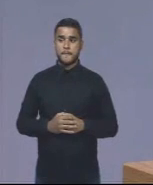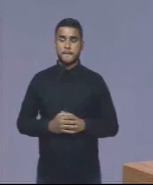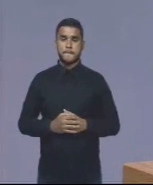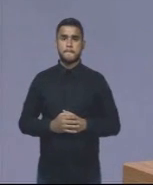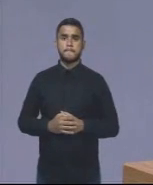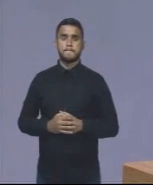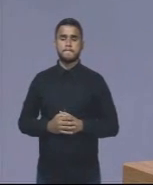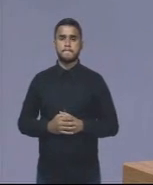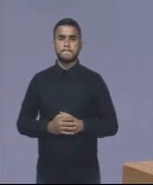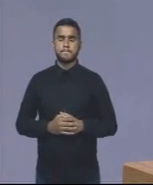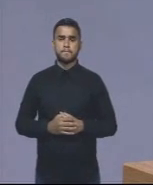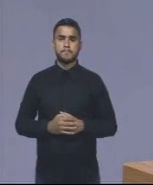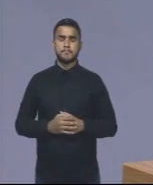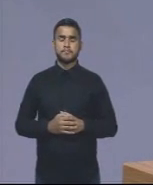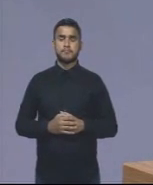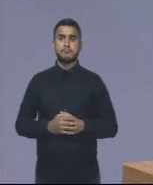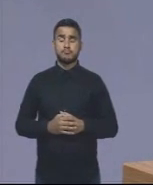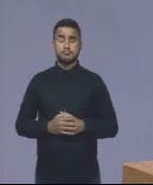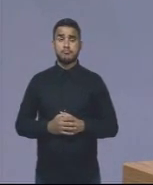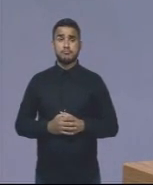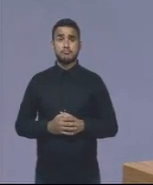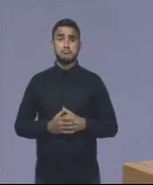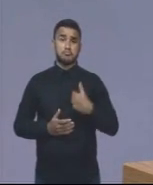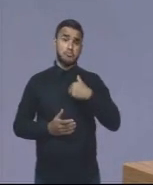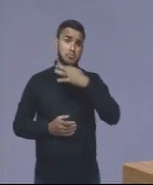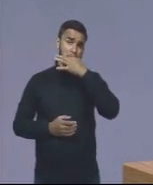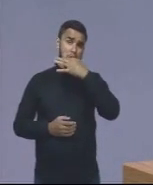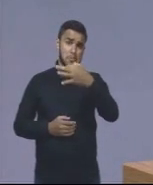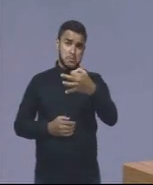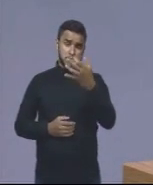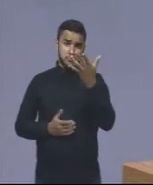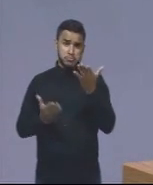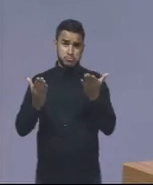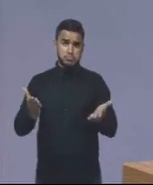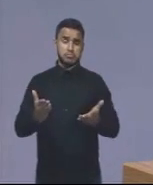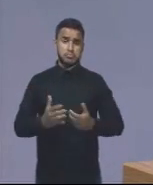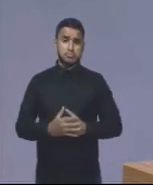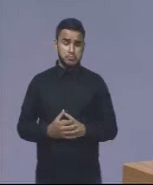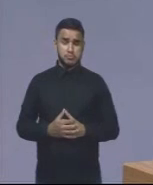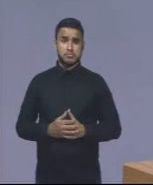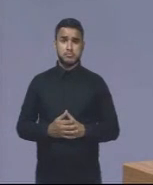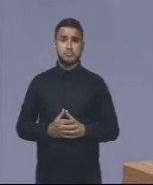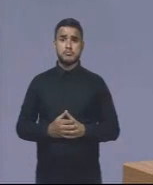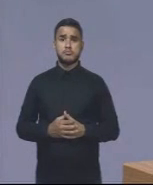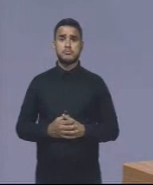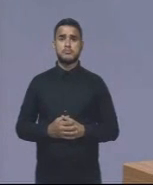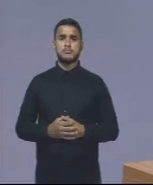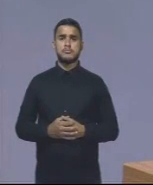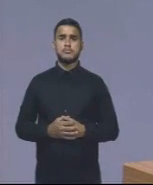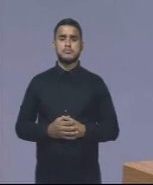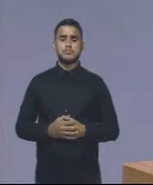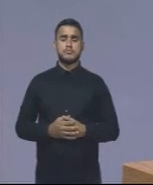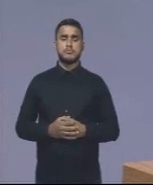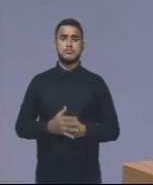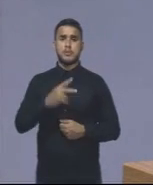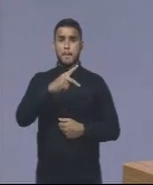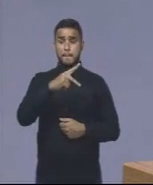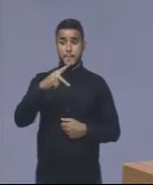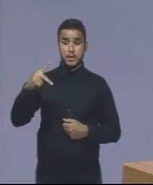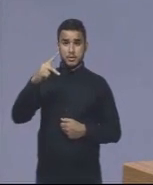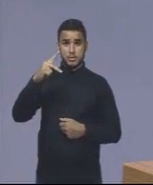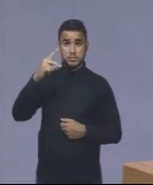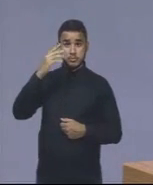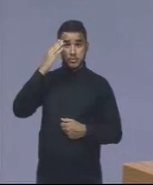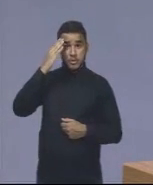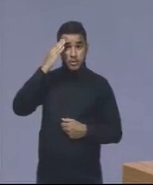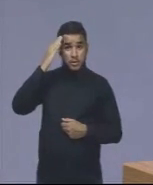Eu acho que essa medida, que foi baixada pela Presidência da República, é